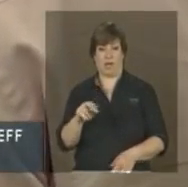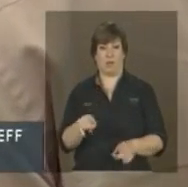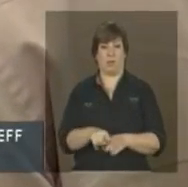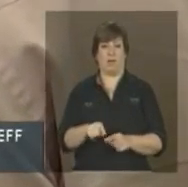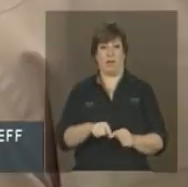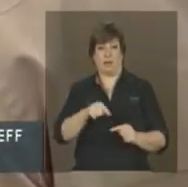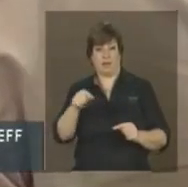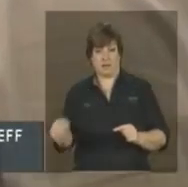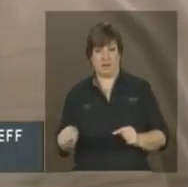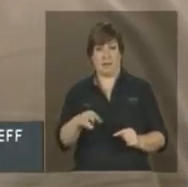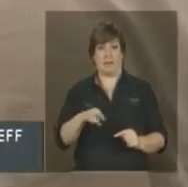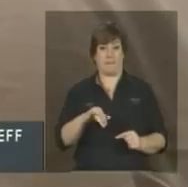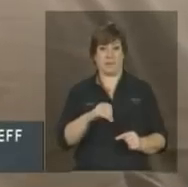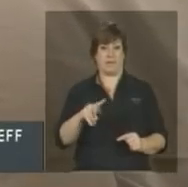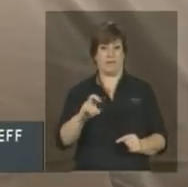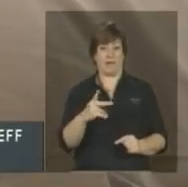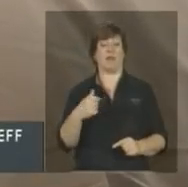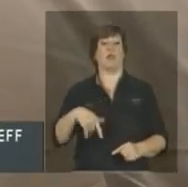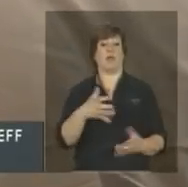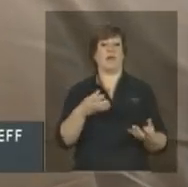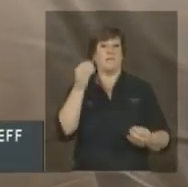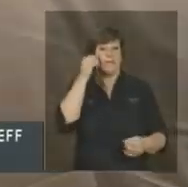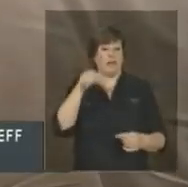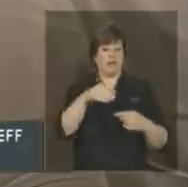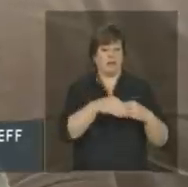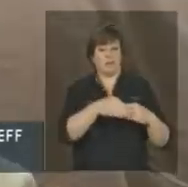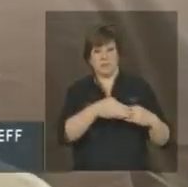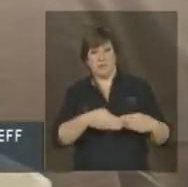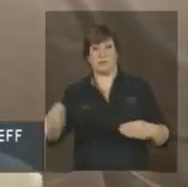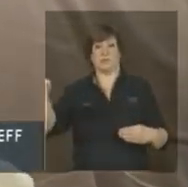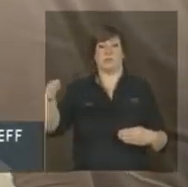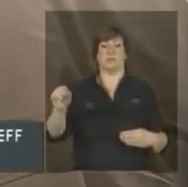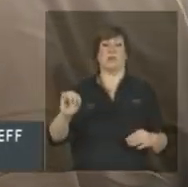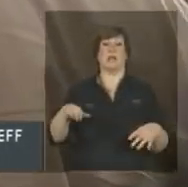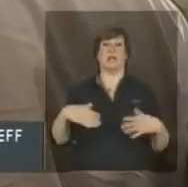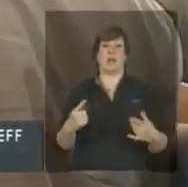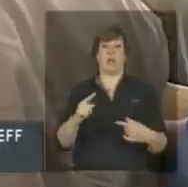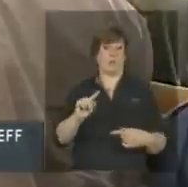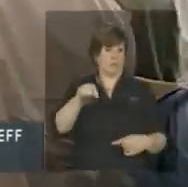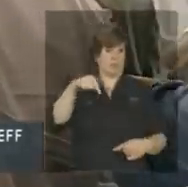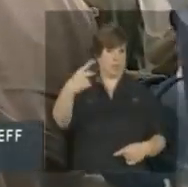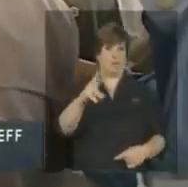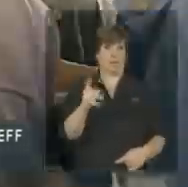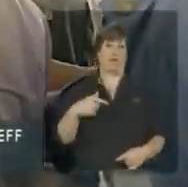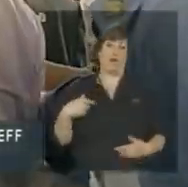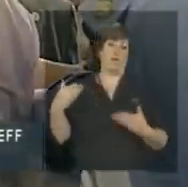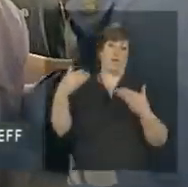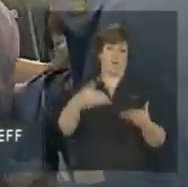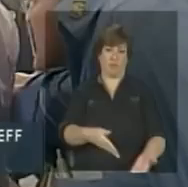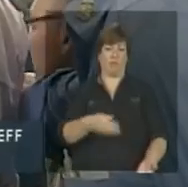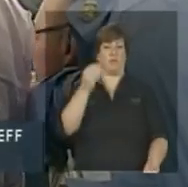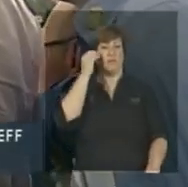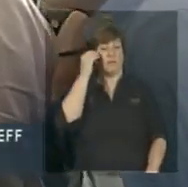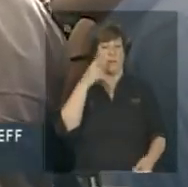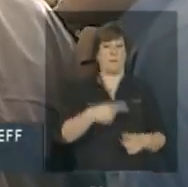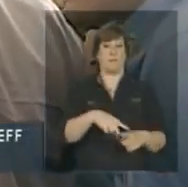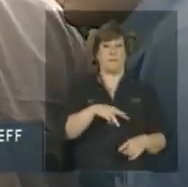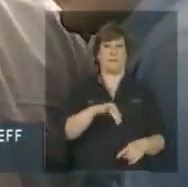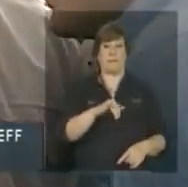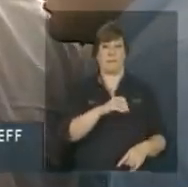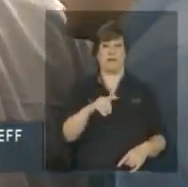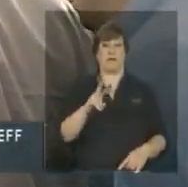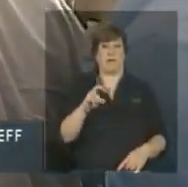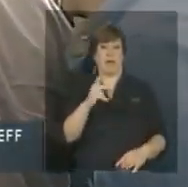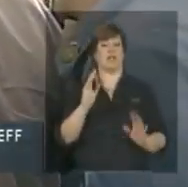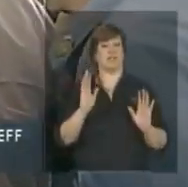O que nós queremos ver daqui para frente é de Missão Velha para cima. Então, na próxima vez eu desço, porque Missão Velha está